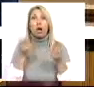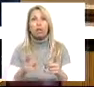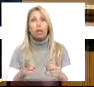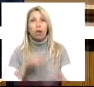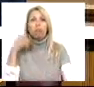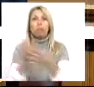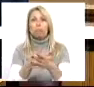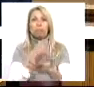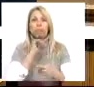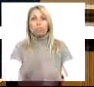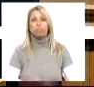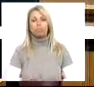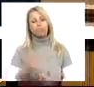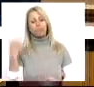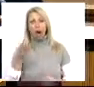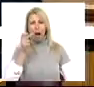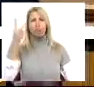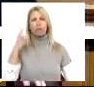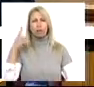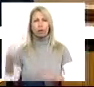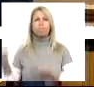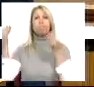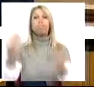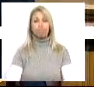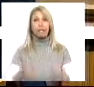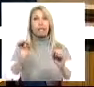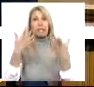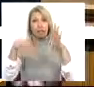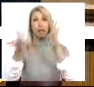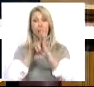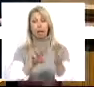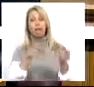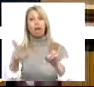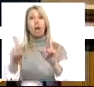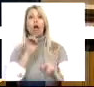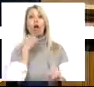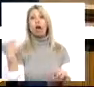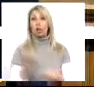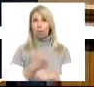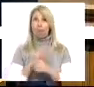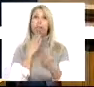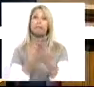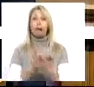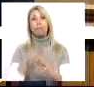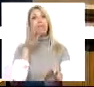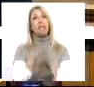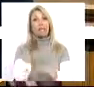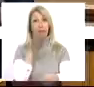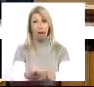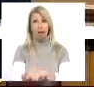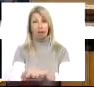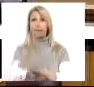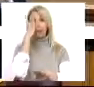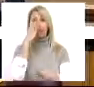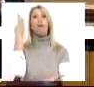cerca de 2 anos uma iniciativa legislativa com vista a alterar o Código de Trabalho para tornar a terça-feira de Carnaval um feriado obrigatório.